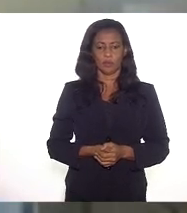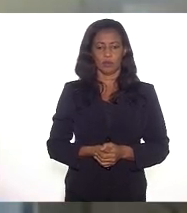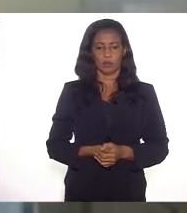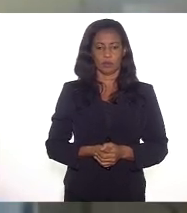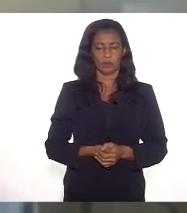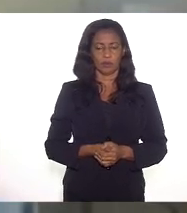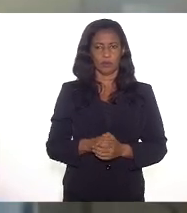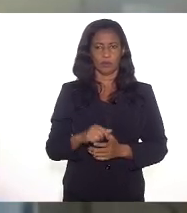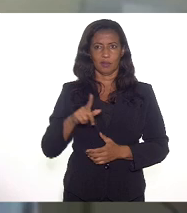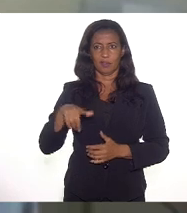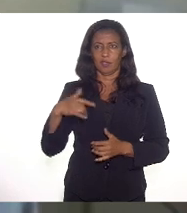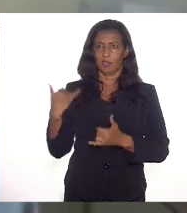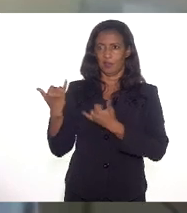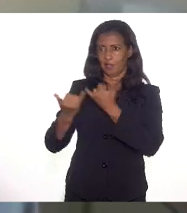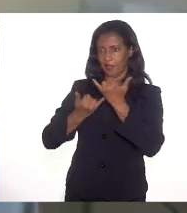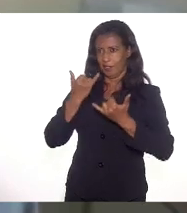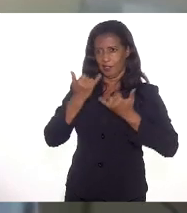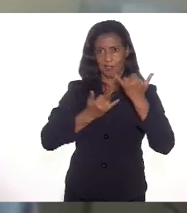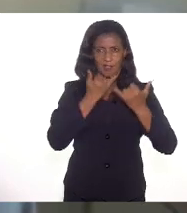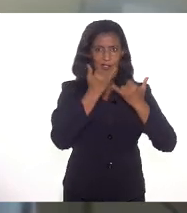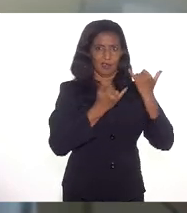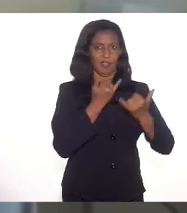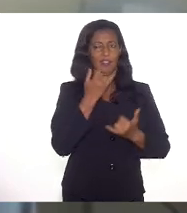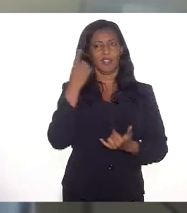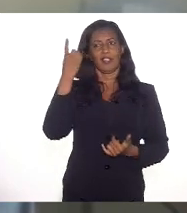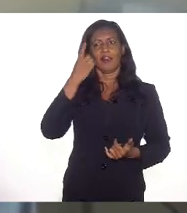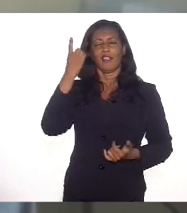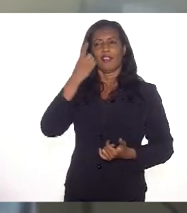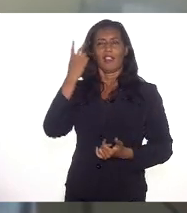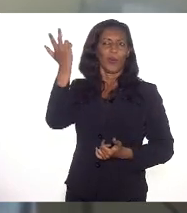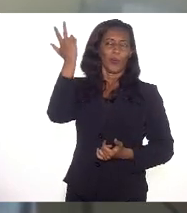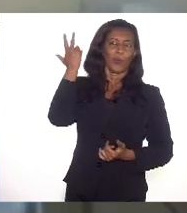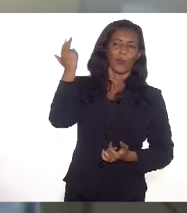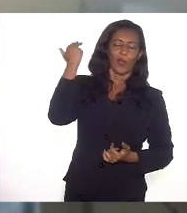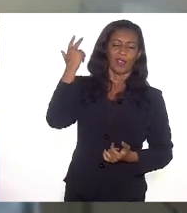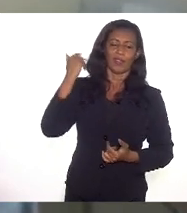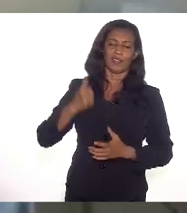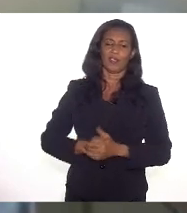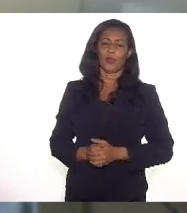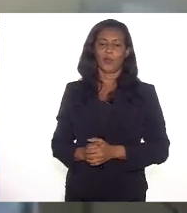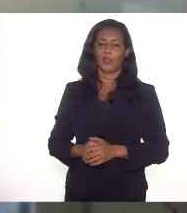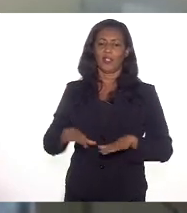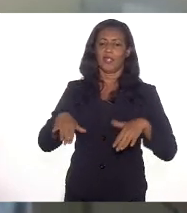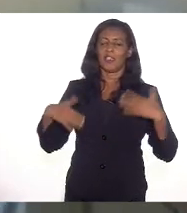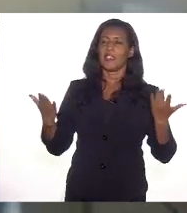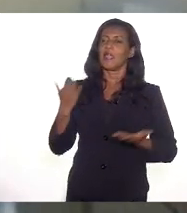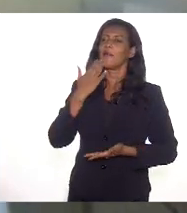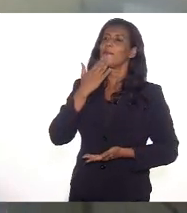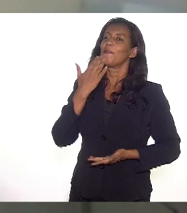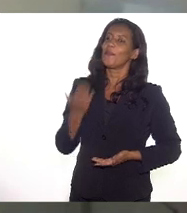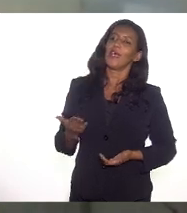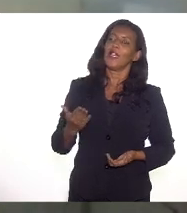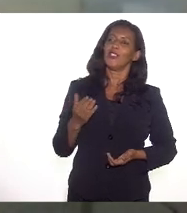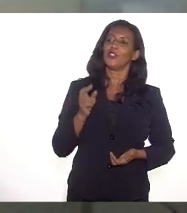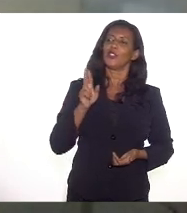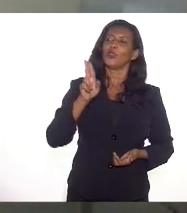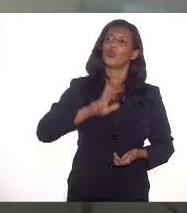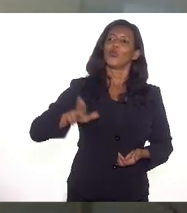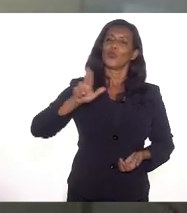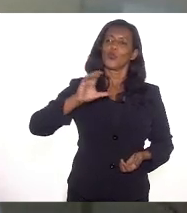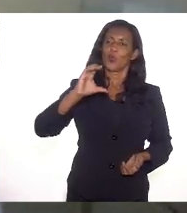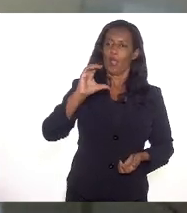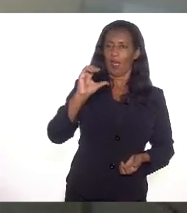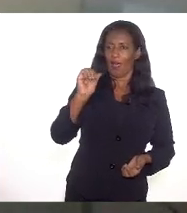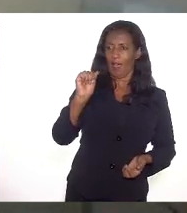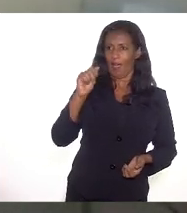Uma brincadeira com o deputado Eliomar Coelho, senhor presidente, é que quando quem pede uso, o uso campeão de uma